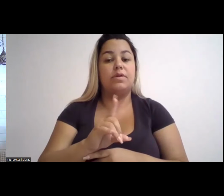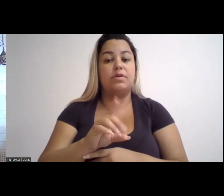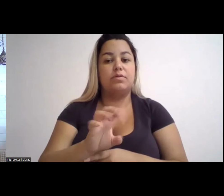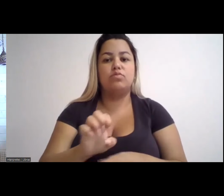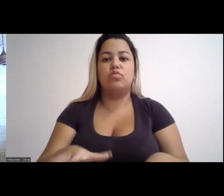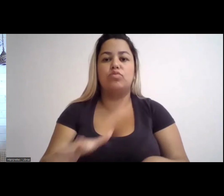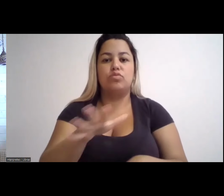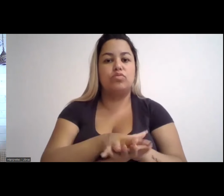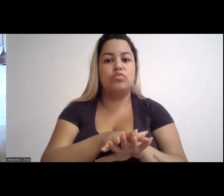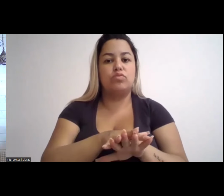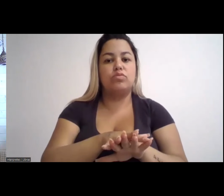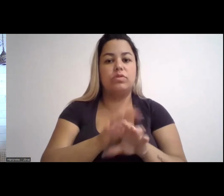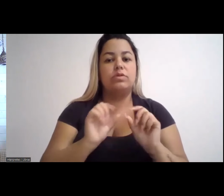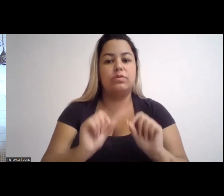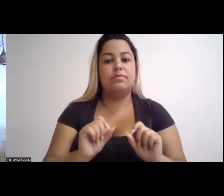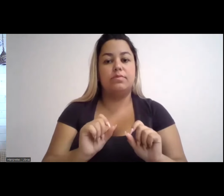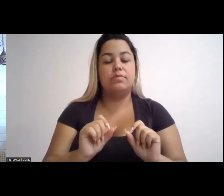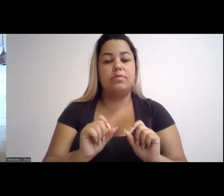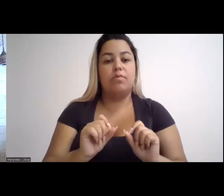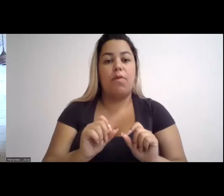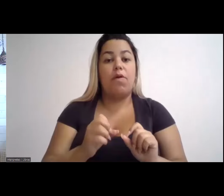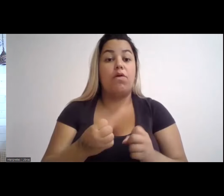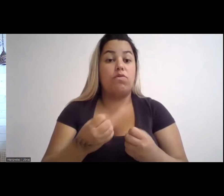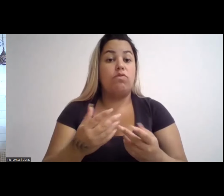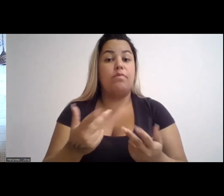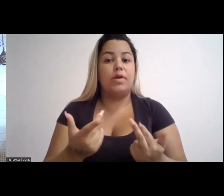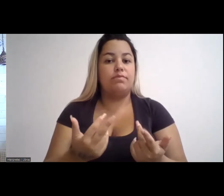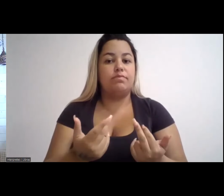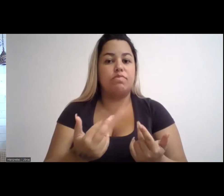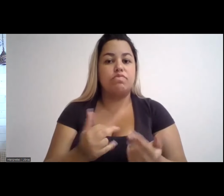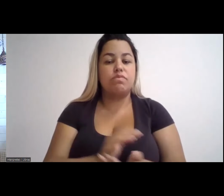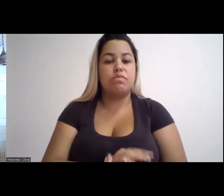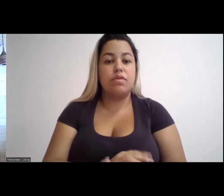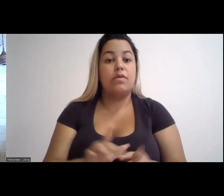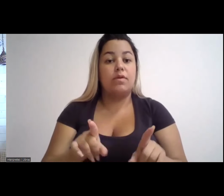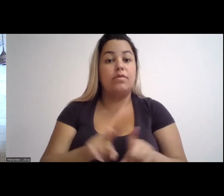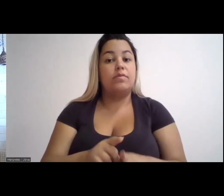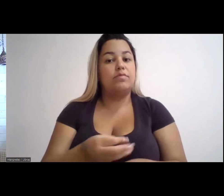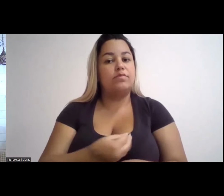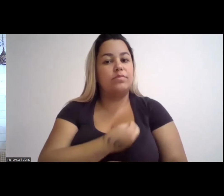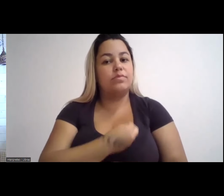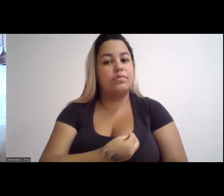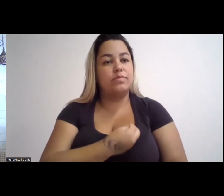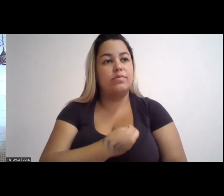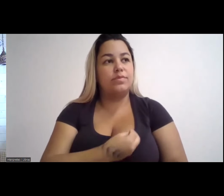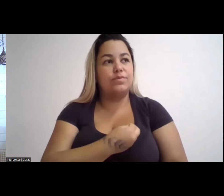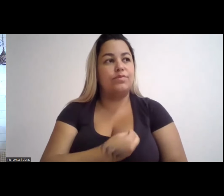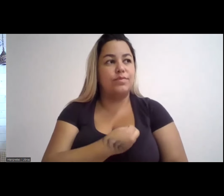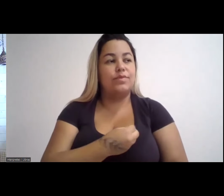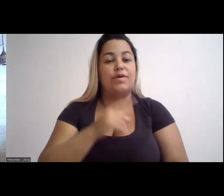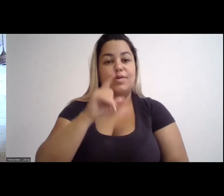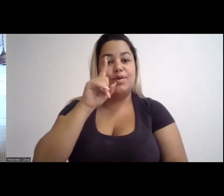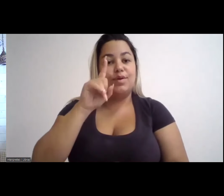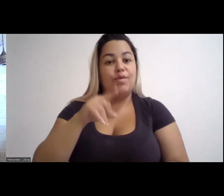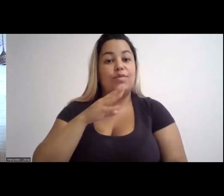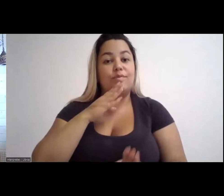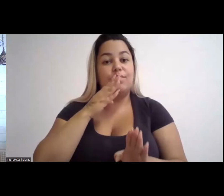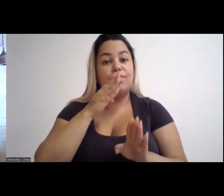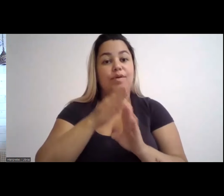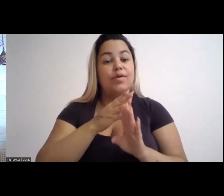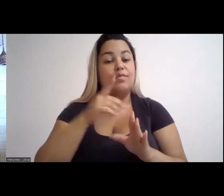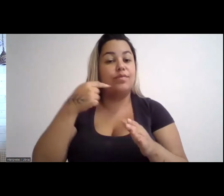inclusão produtiva, do bem comum e do bem viver. São esses os princípios que eu aprofundo